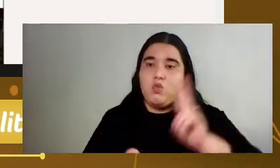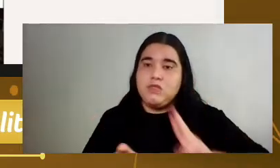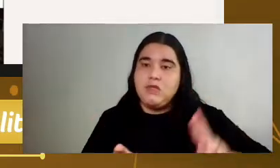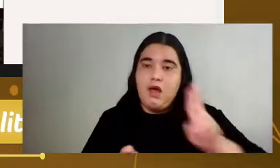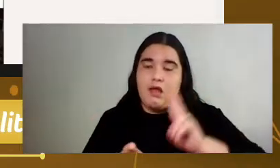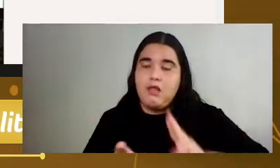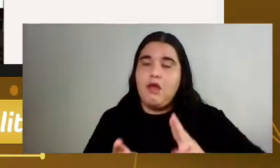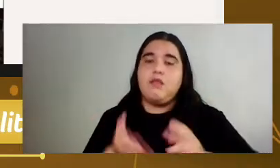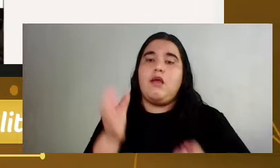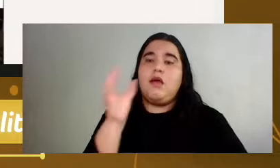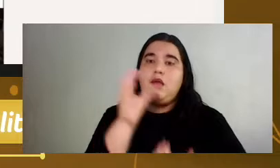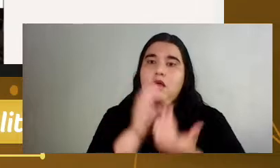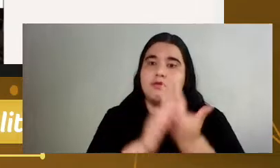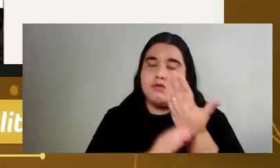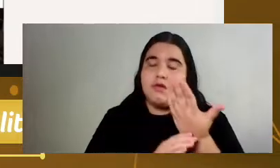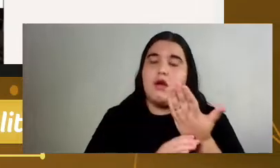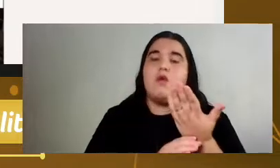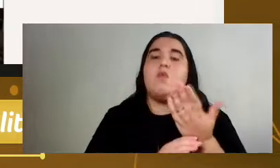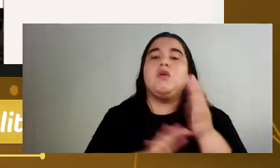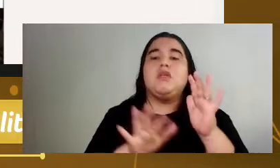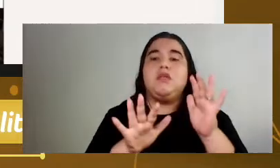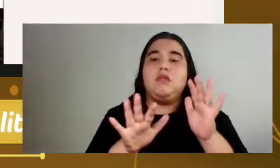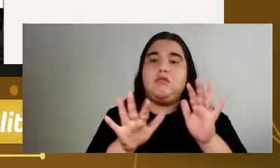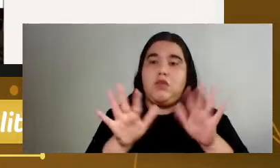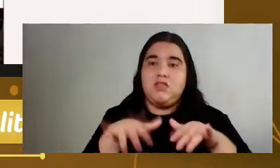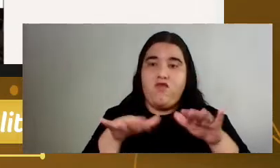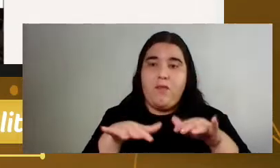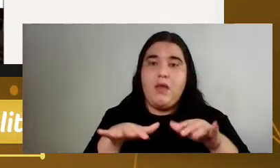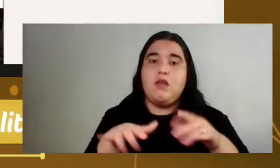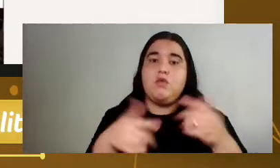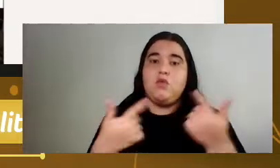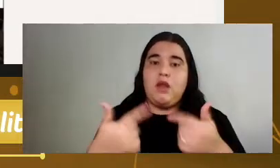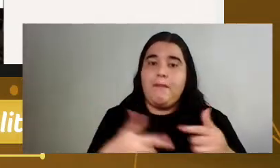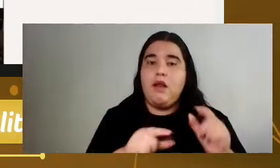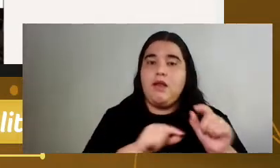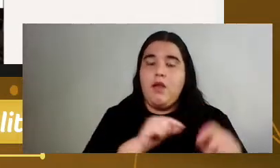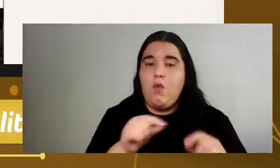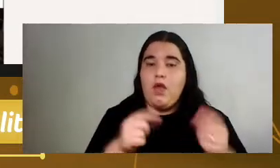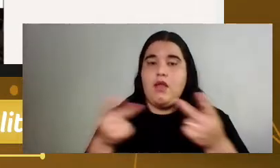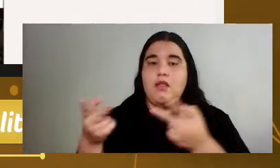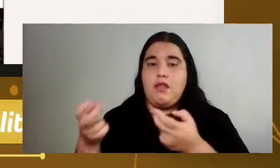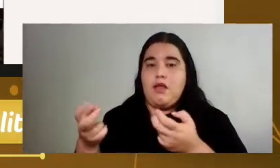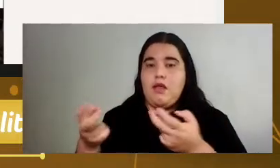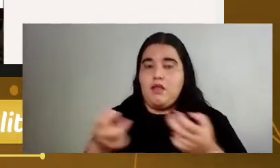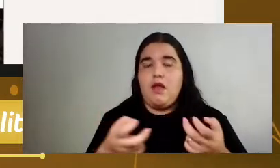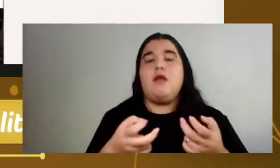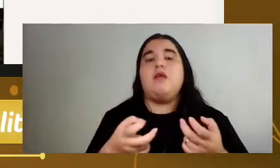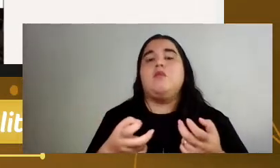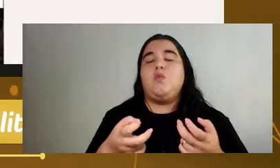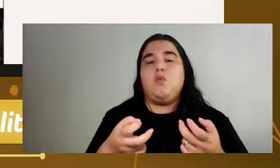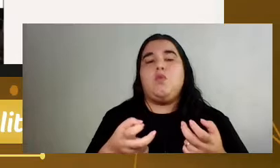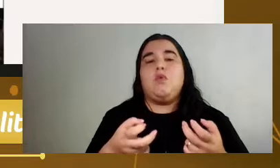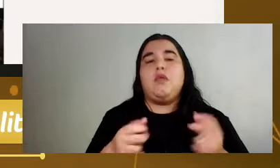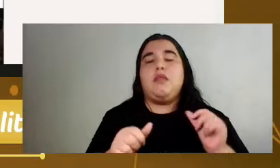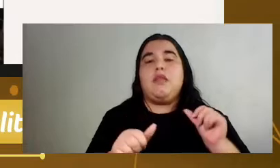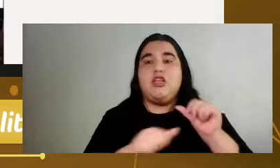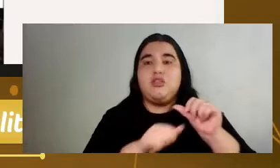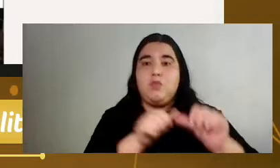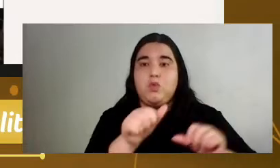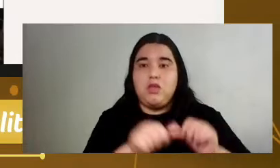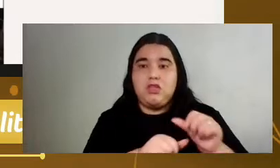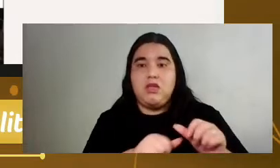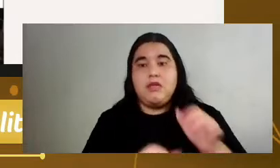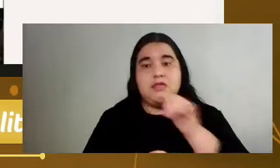trabalho, que é baseada na detecção de mudanças. Então, tudo começou quando a gente contratou